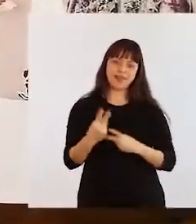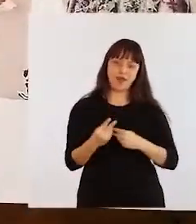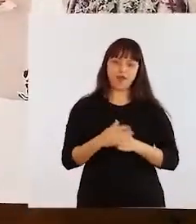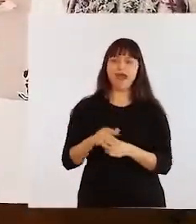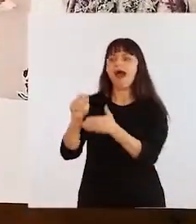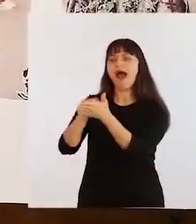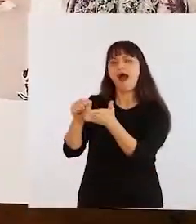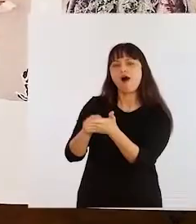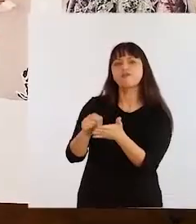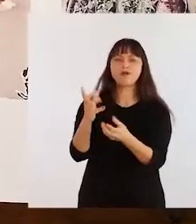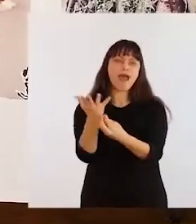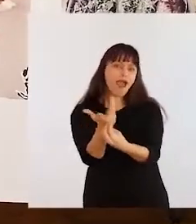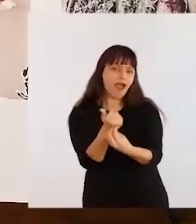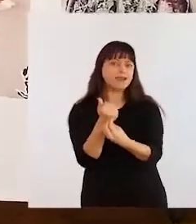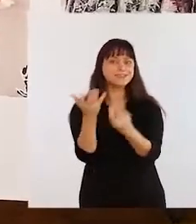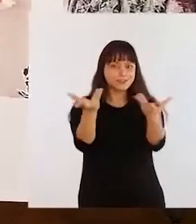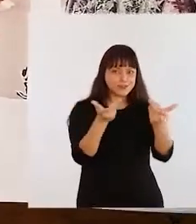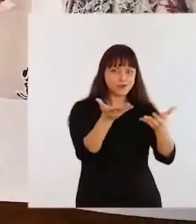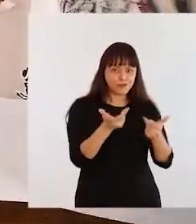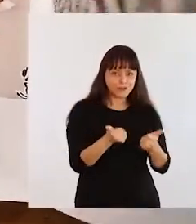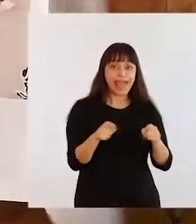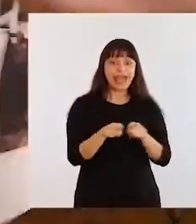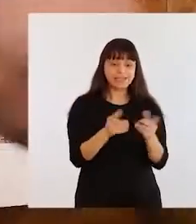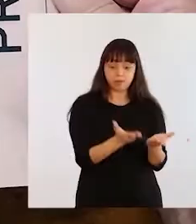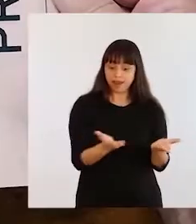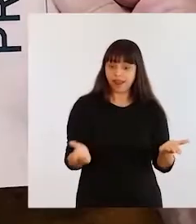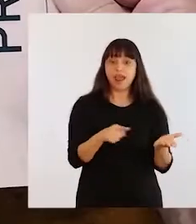conjunto do que chamamos de ensaios práticos.